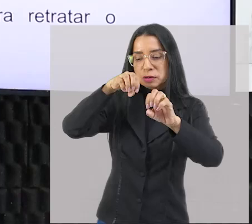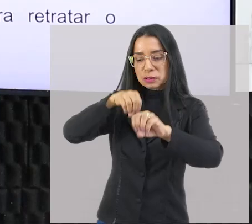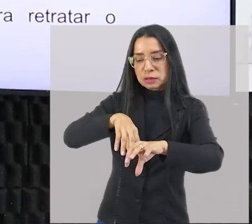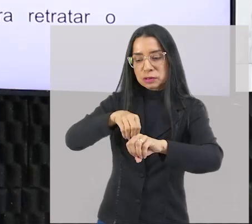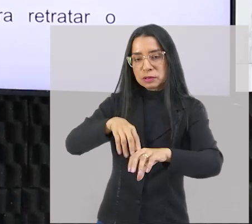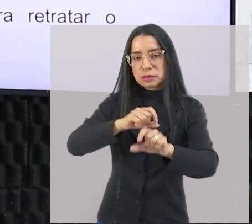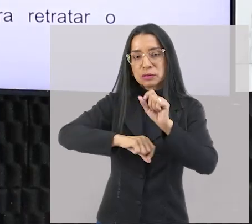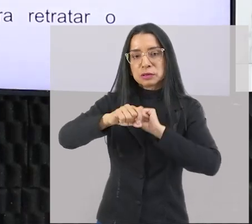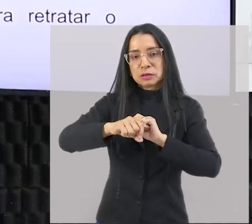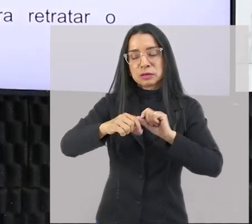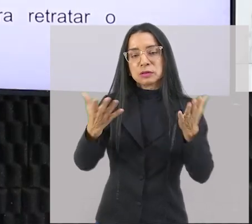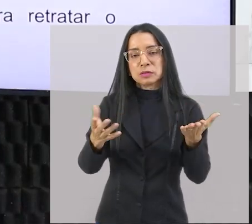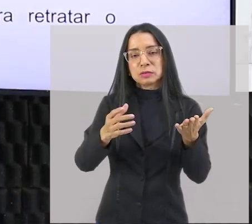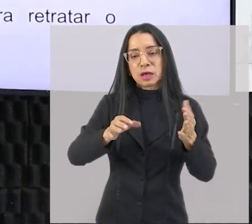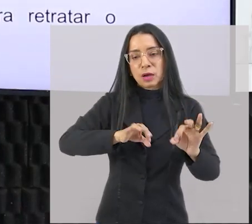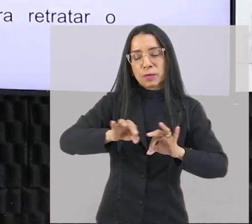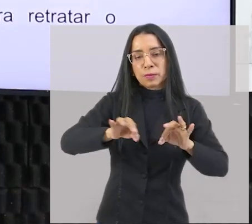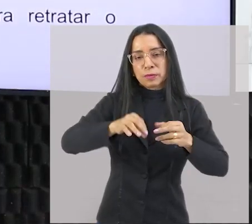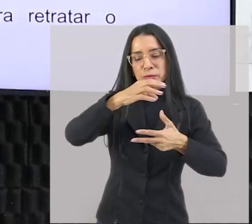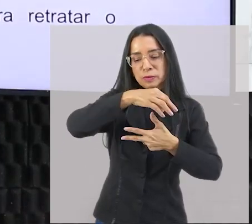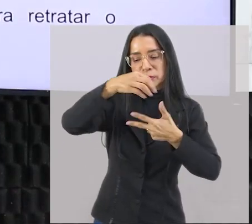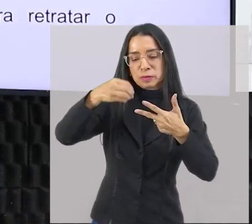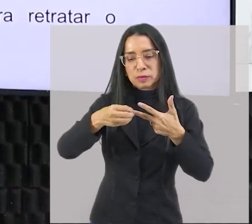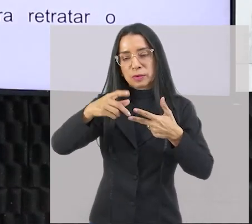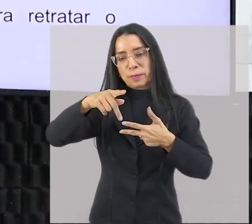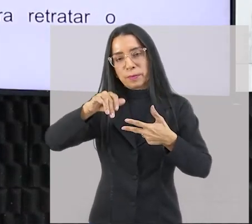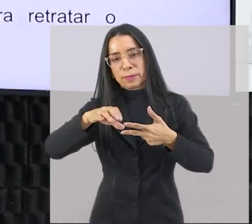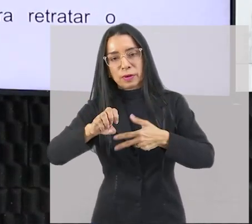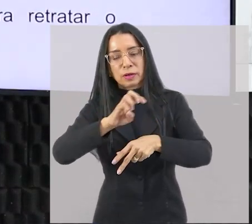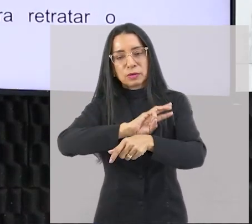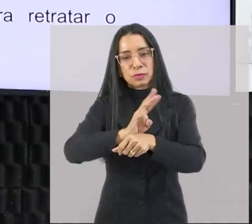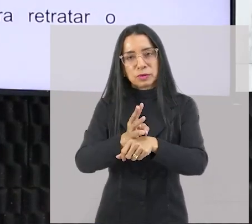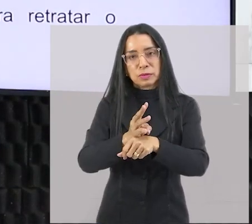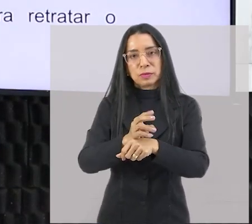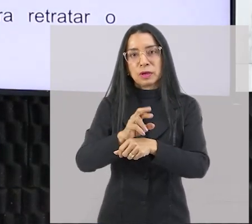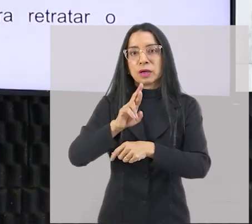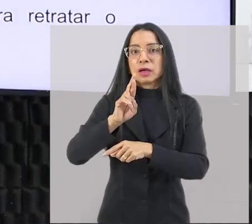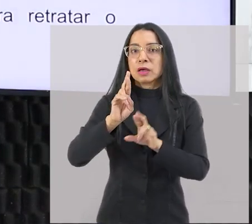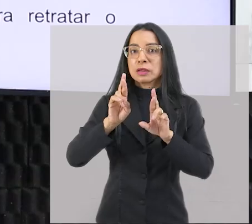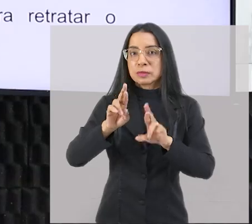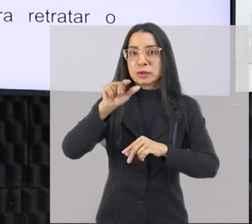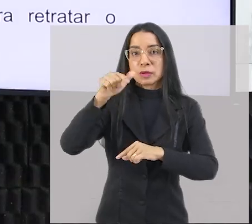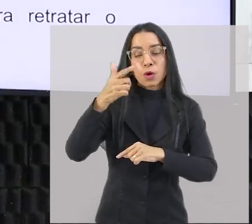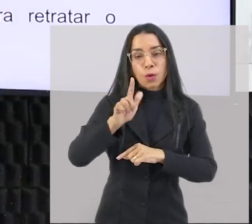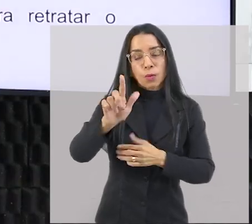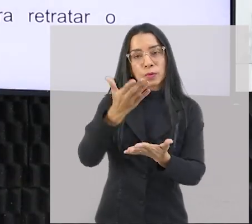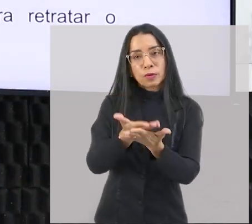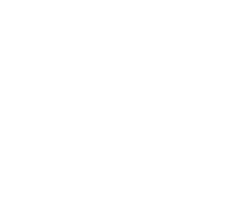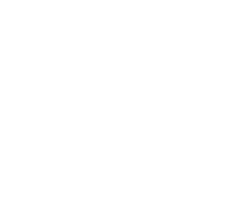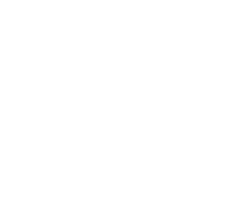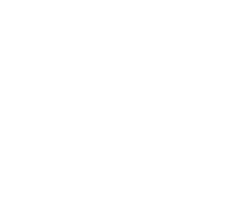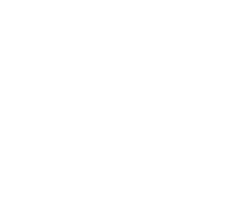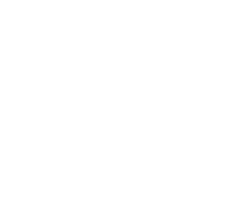Educação, né? Que é esse preparatório para o Enem Paz UEMA. Eu espero vocês na próxima aula. Um abraço. Fui!